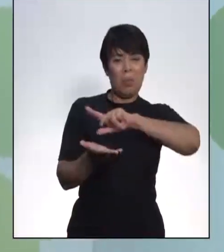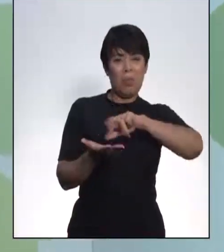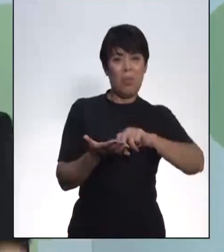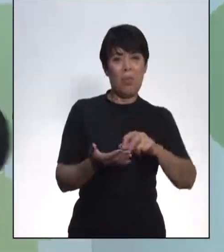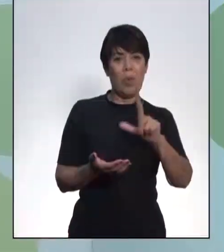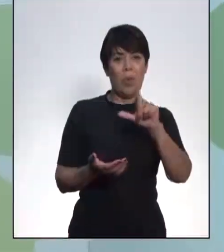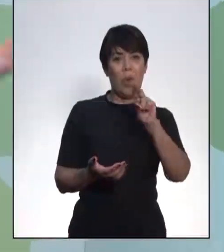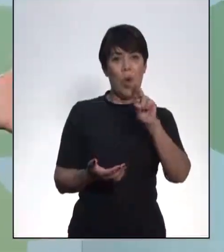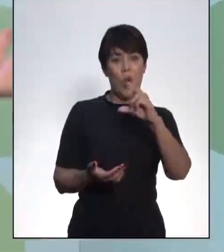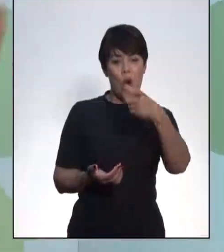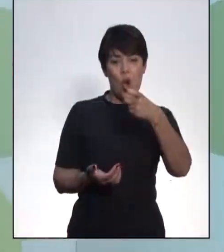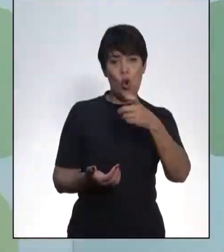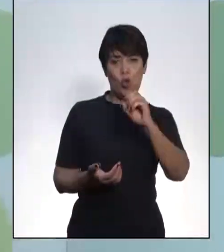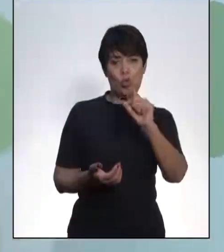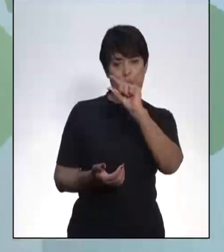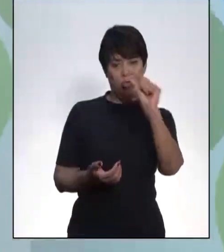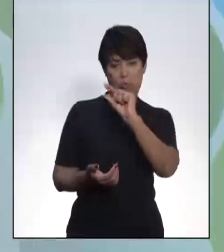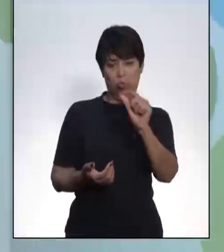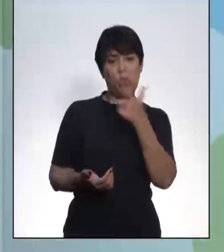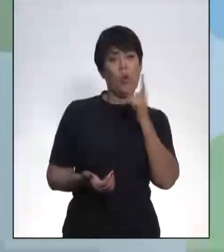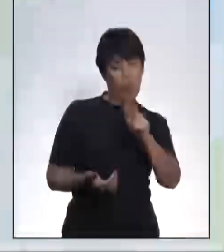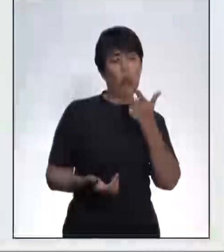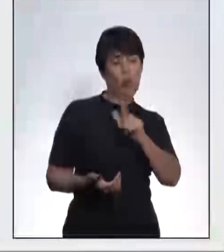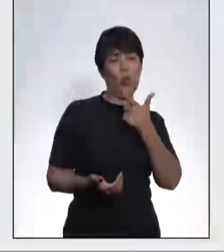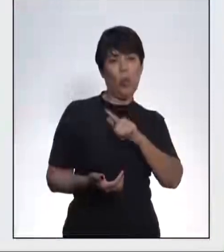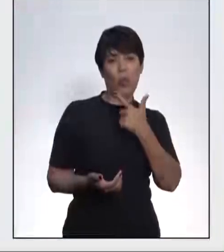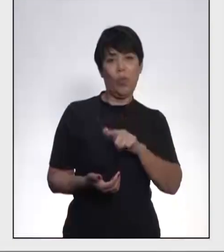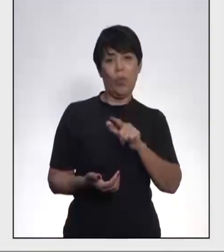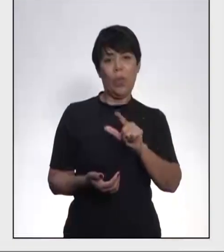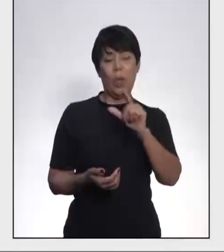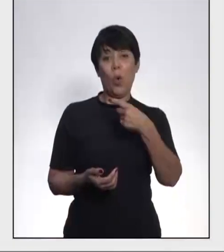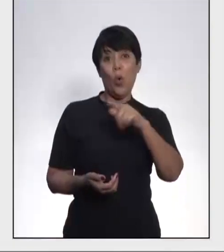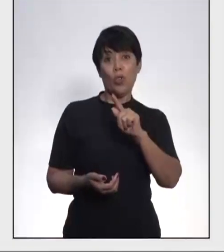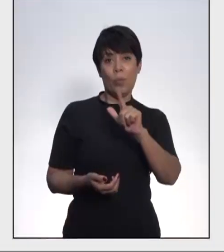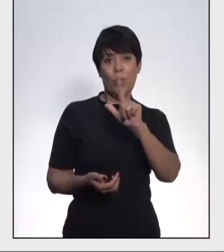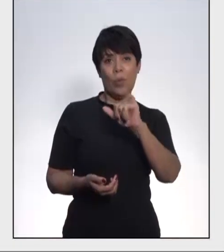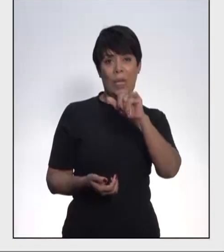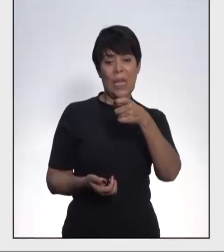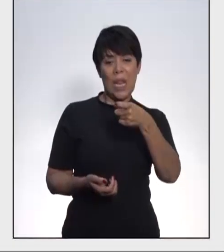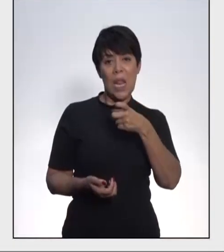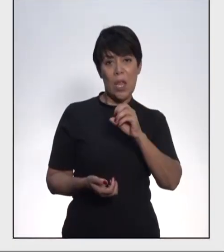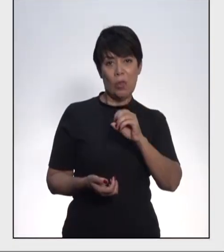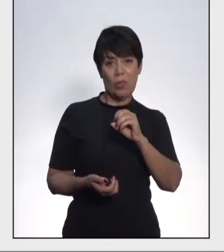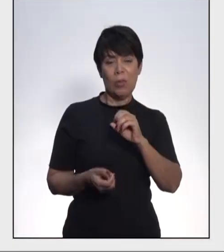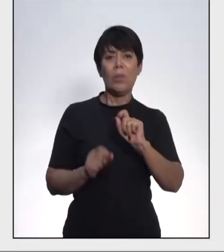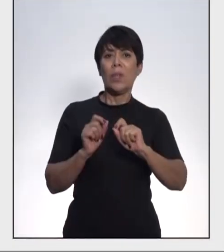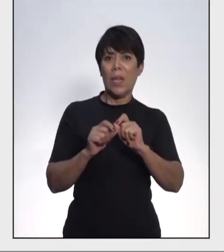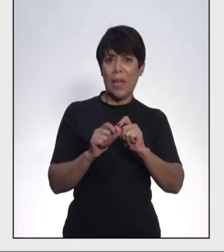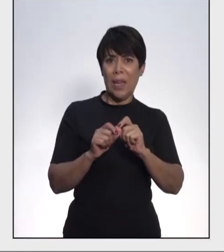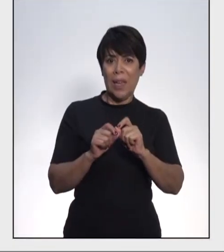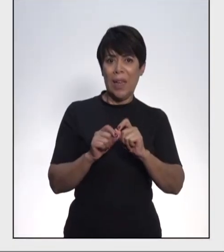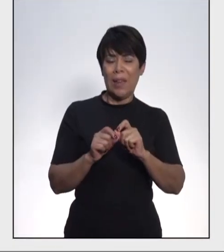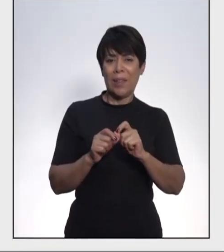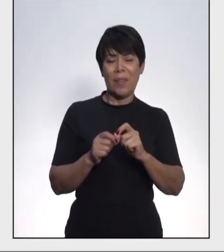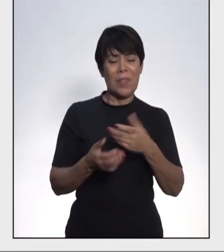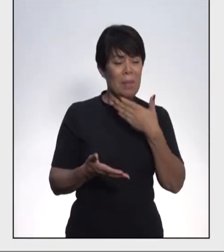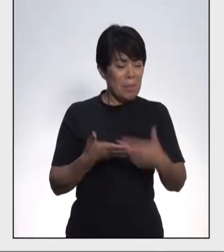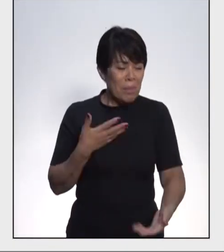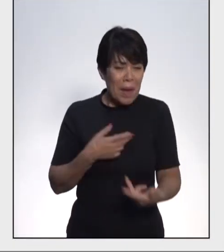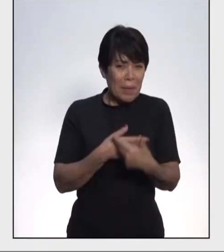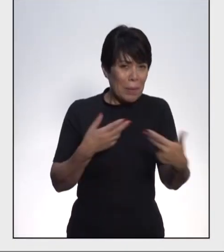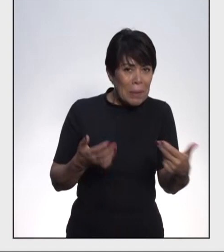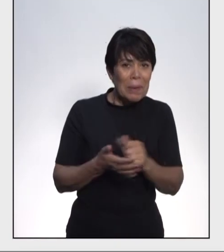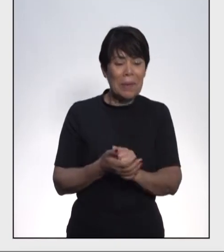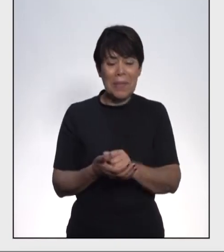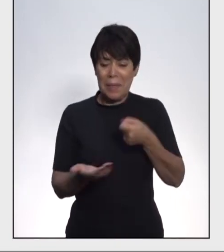lixo. Aqui tem várias críticas. Críticas ao consumismo, tá certo? Tem uma crítica aqui a você, né, desperdiçar, né, bens de consumo, gastar